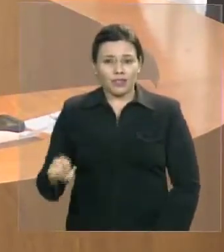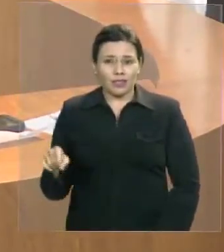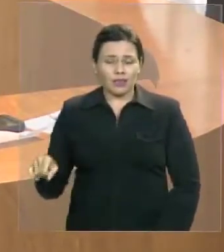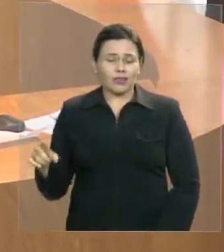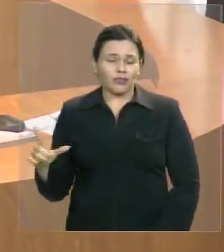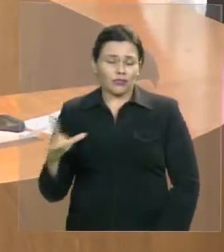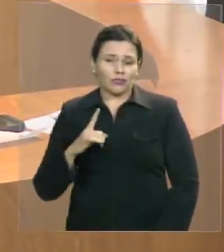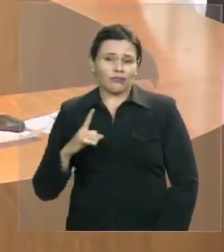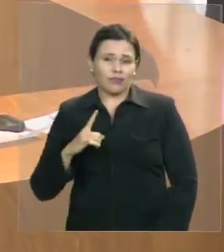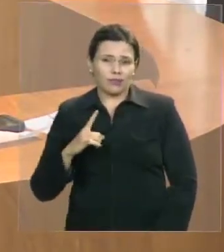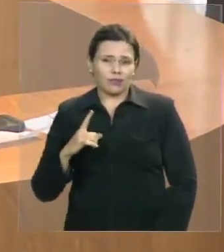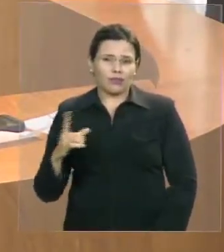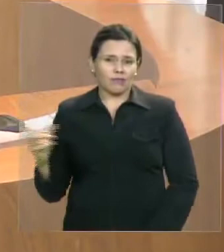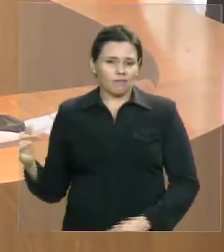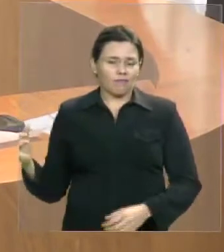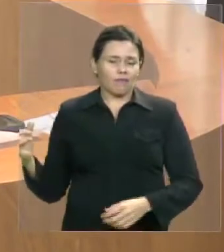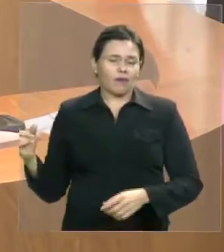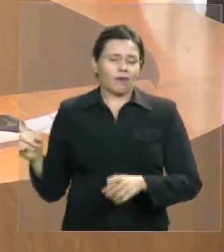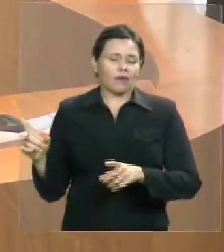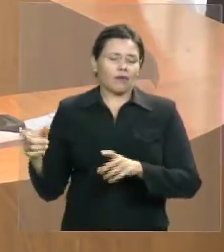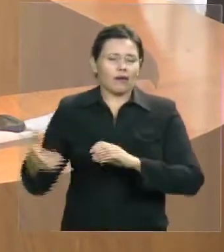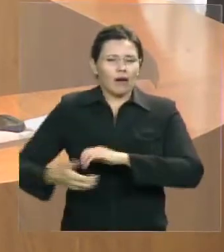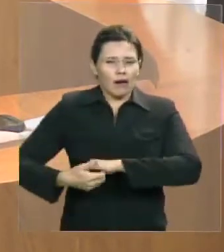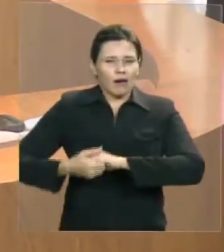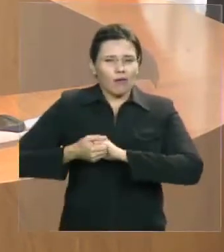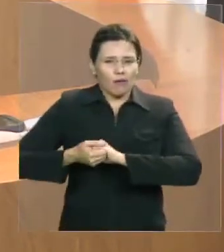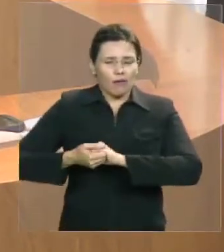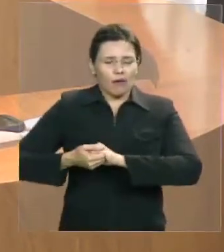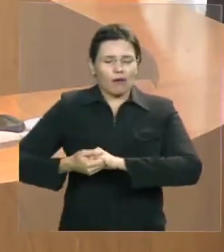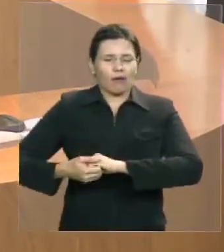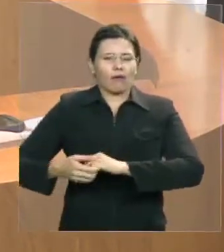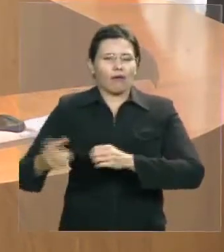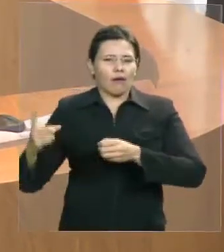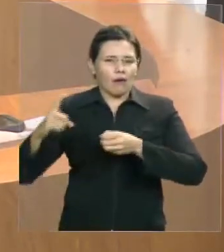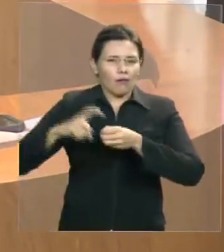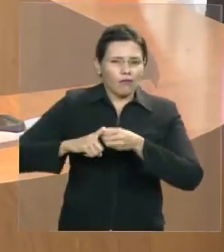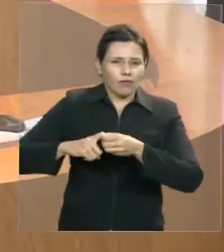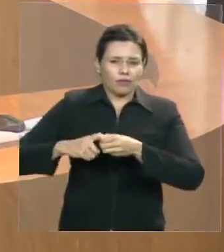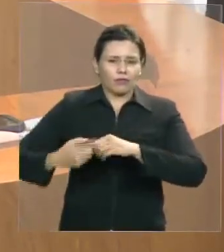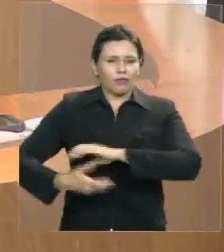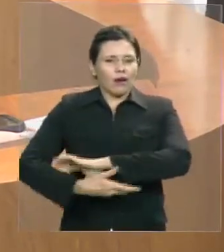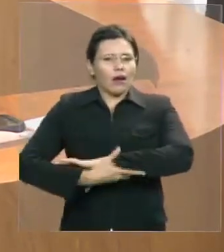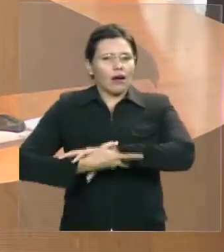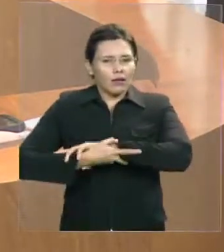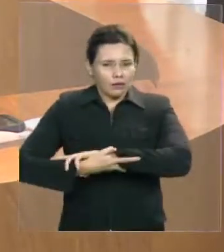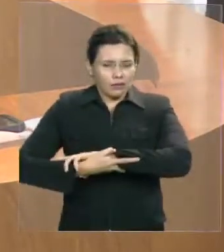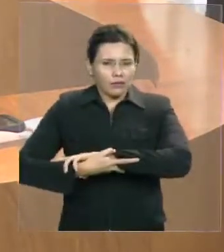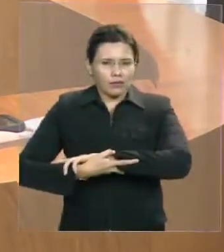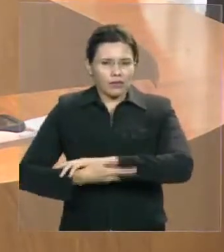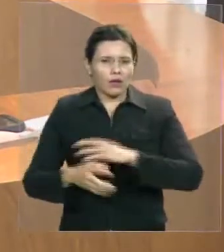Tomava para botar o do PC do B. Tomava. Evaldir, se o governador fez,